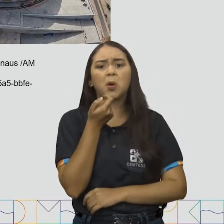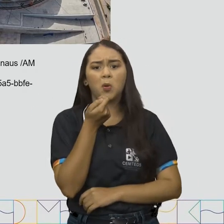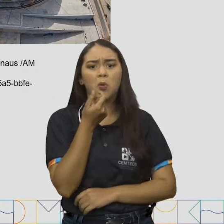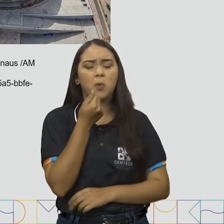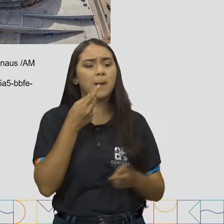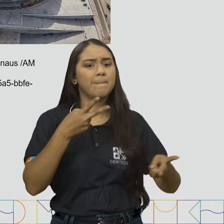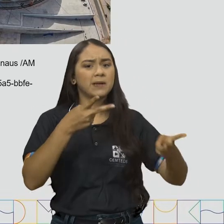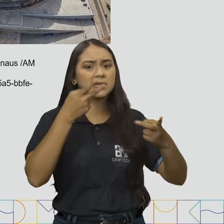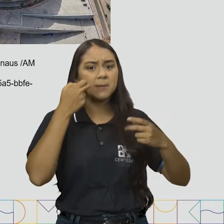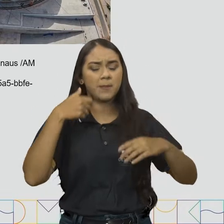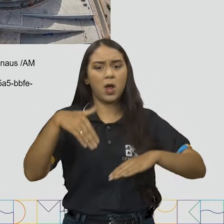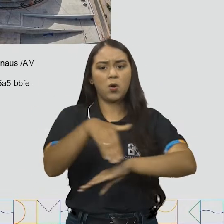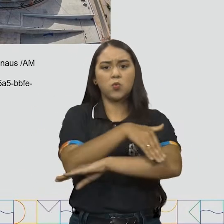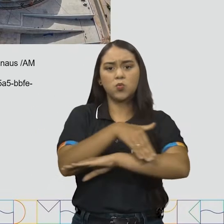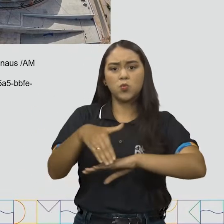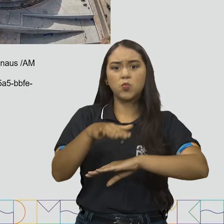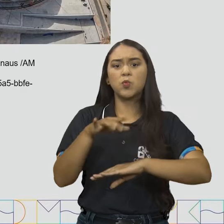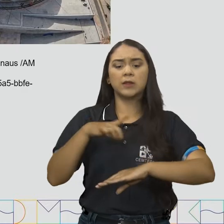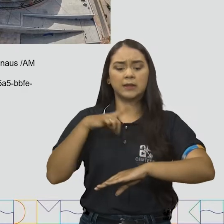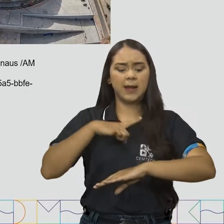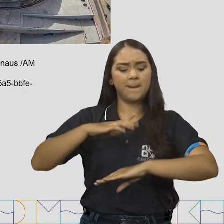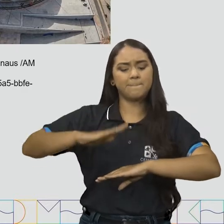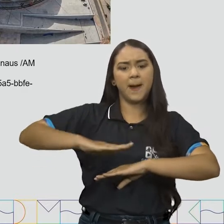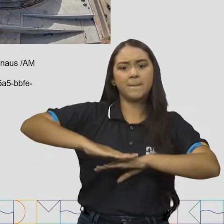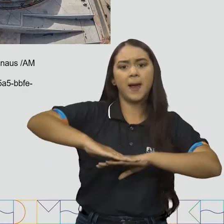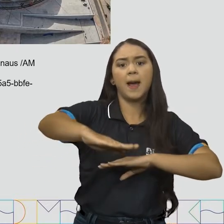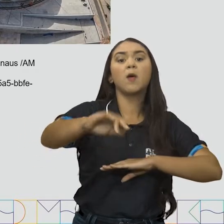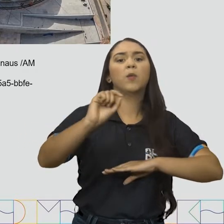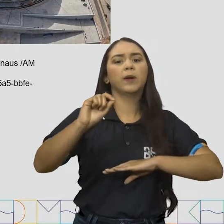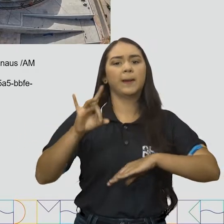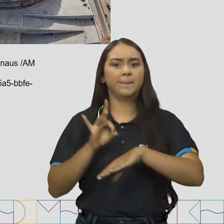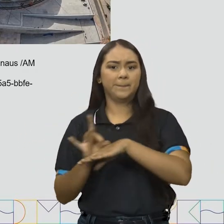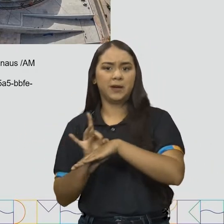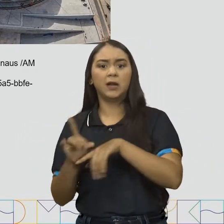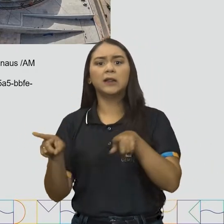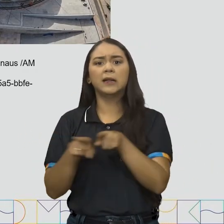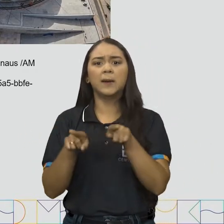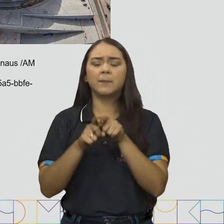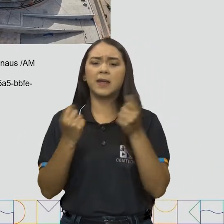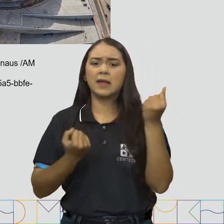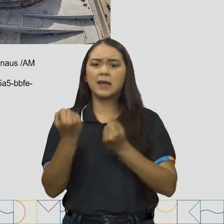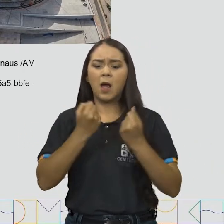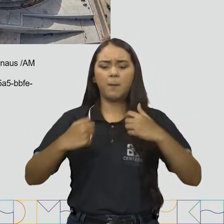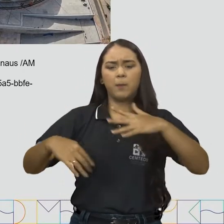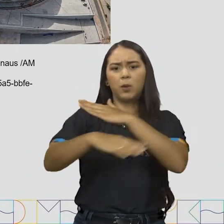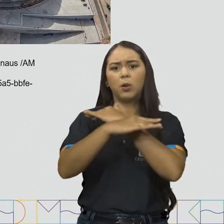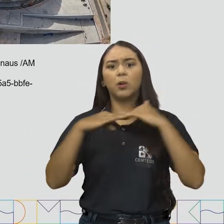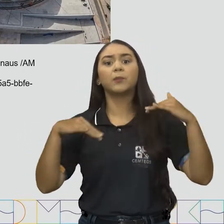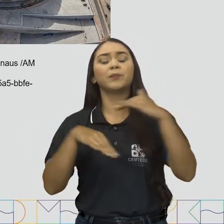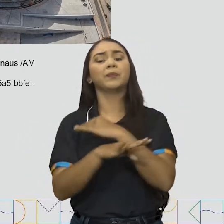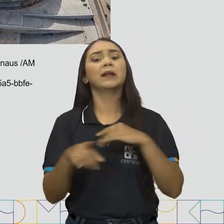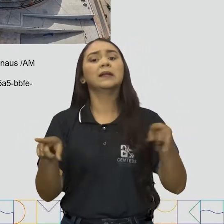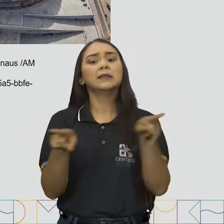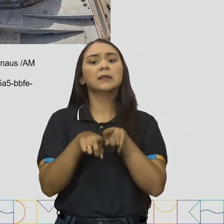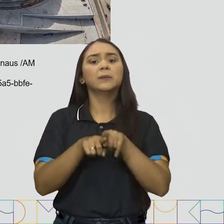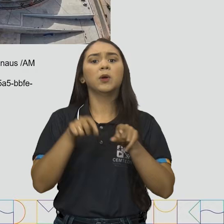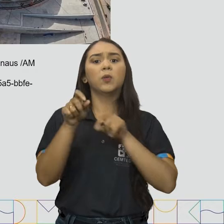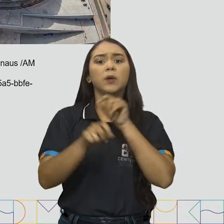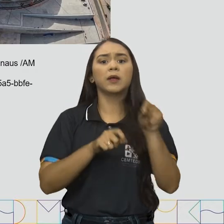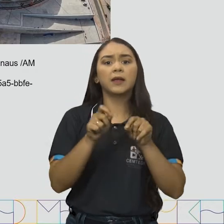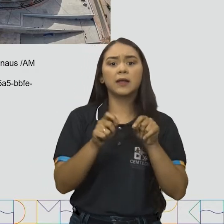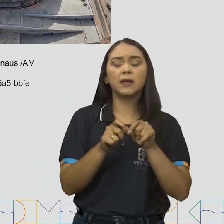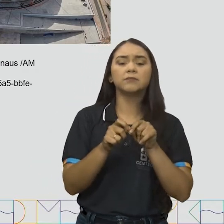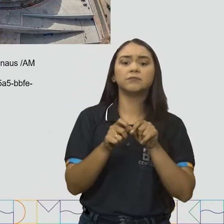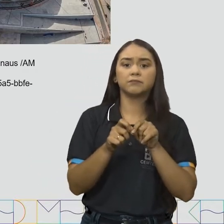Podemos perceber que há ruas asfaltadas e uma quantidade de circulação de carros significativa. Outro ponto é a ausência